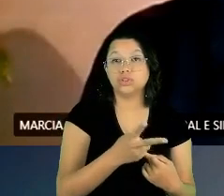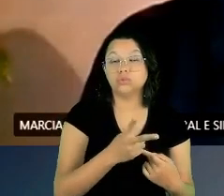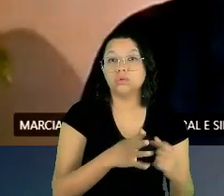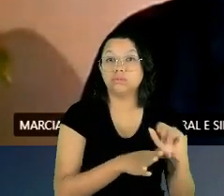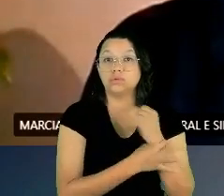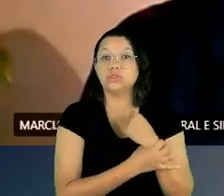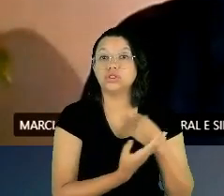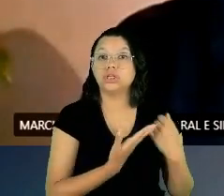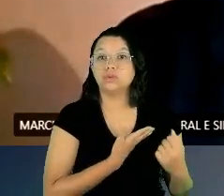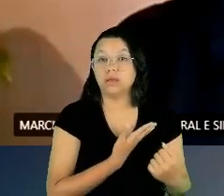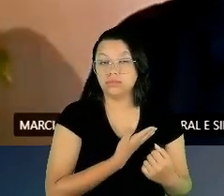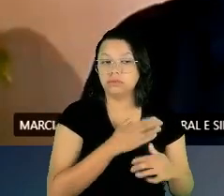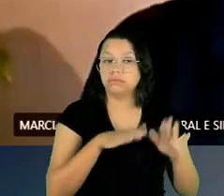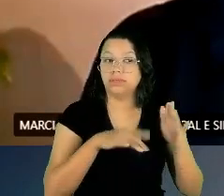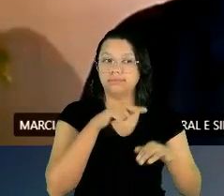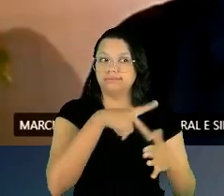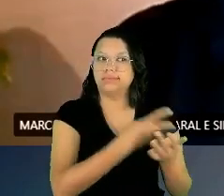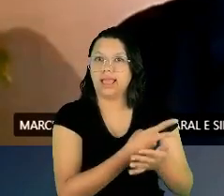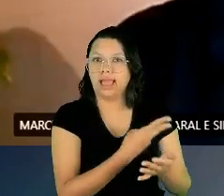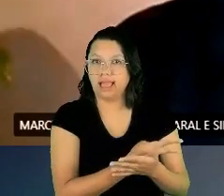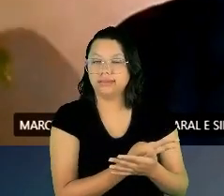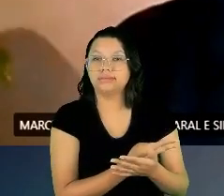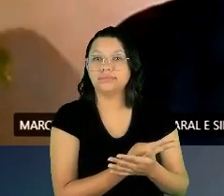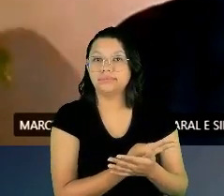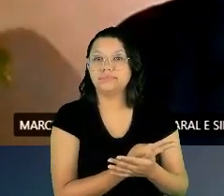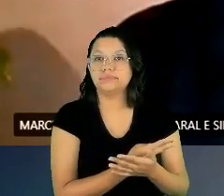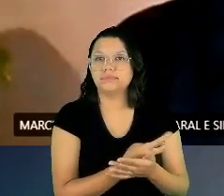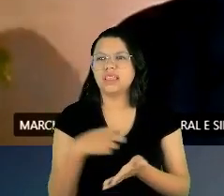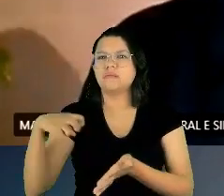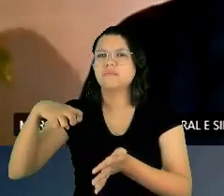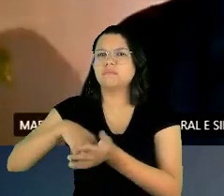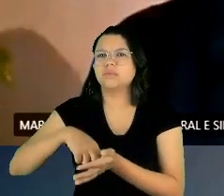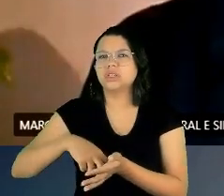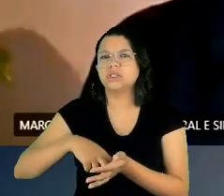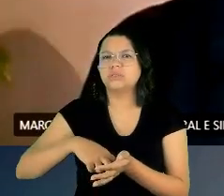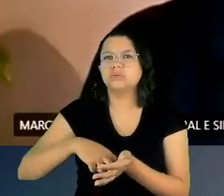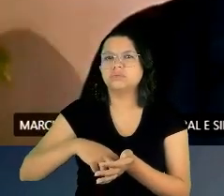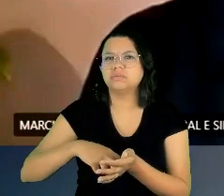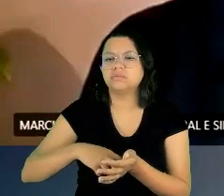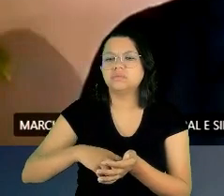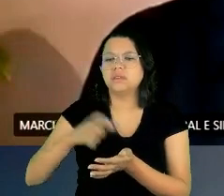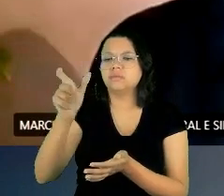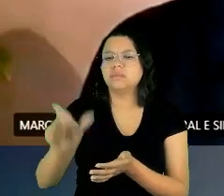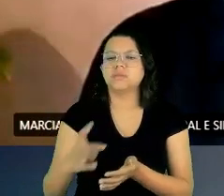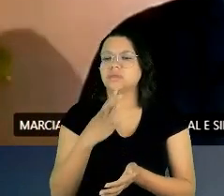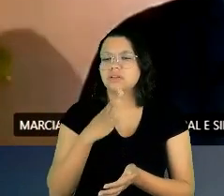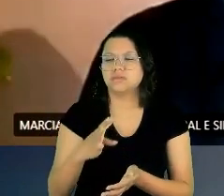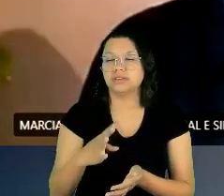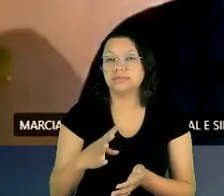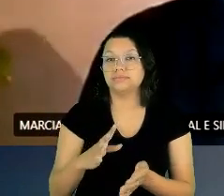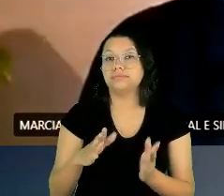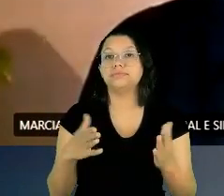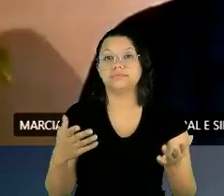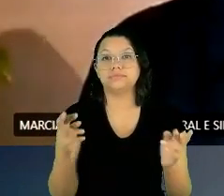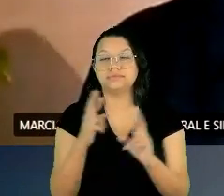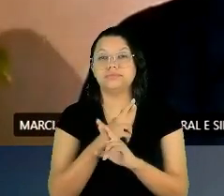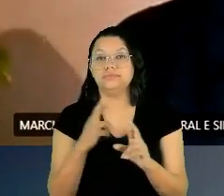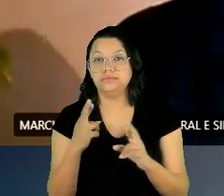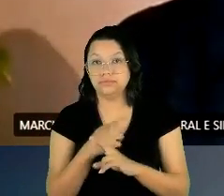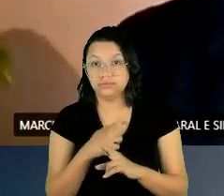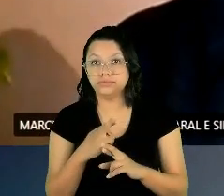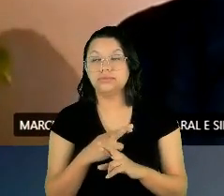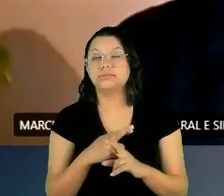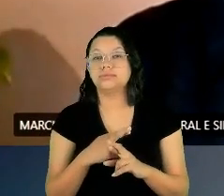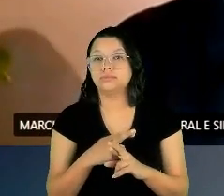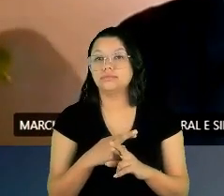os amigos, mesmo ele estando errado, e reforçando e punindo o desconhecido. Em termos